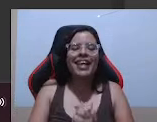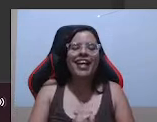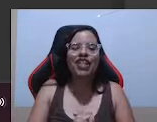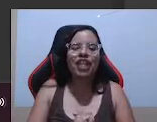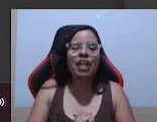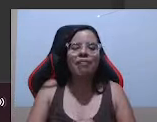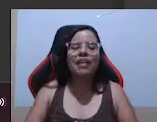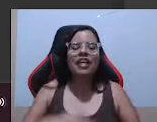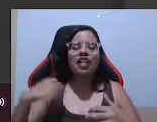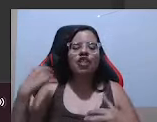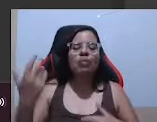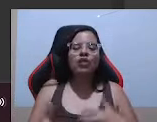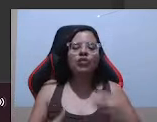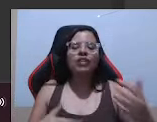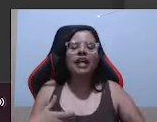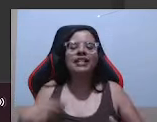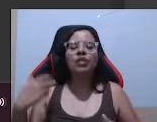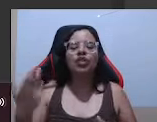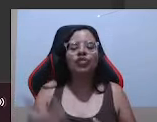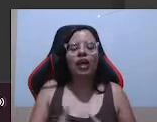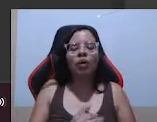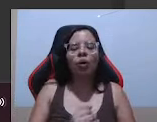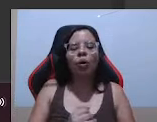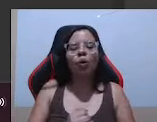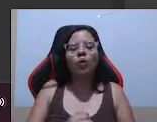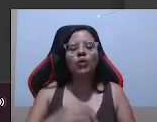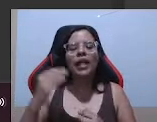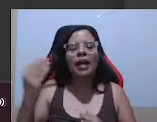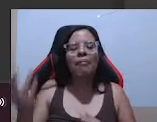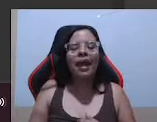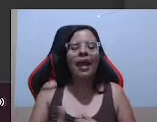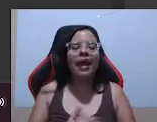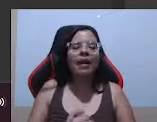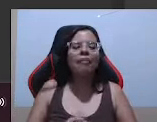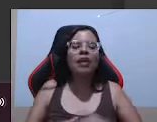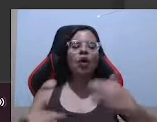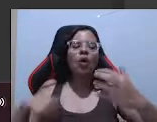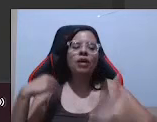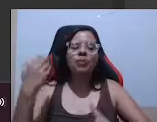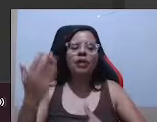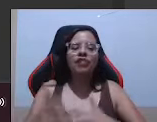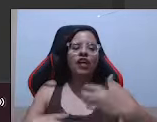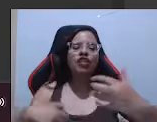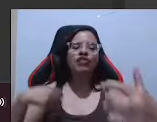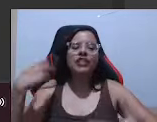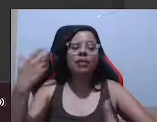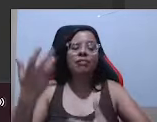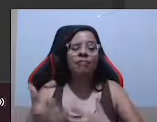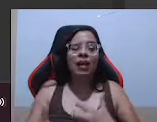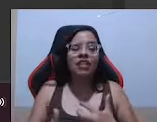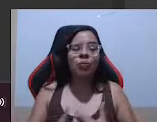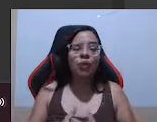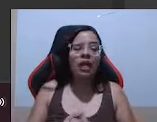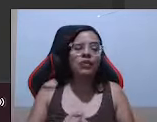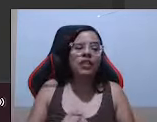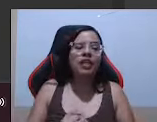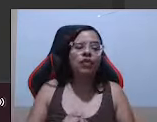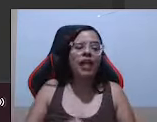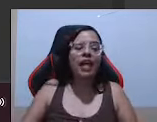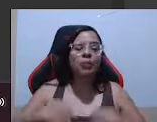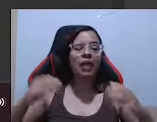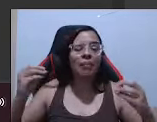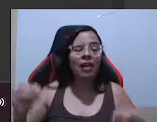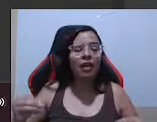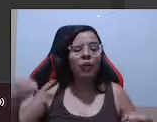para você adquirir. E de mais novidades que eu tiver do concurso da Ilhabela ou mais para frente fazer mais simulados aqui